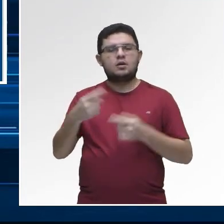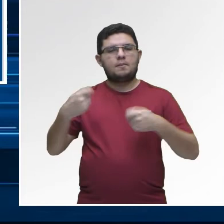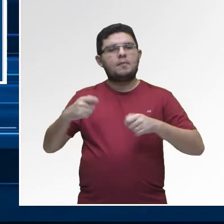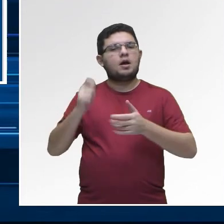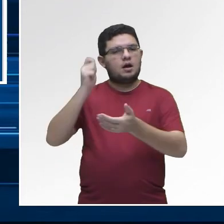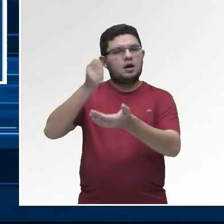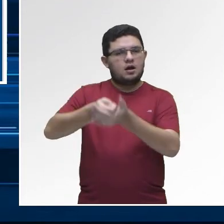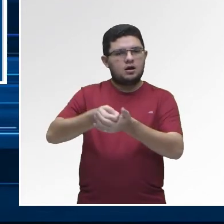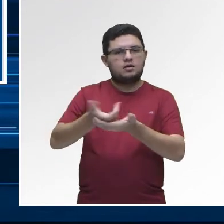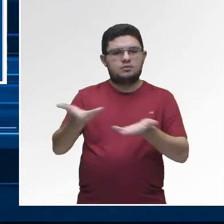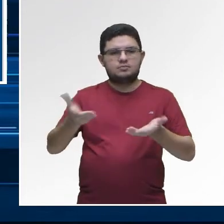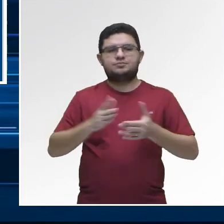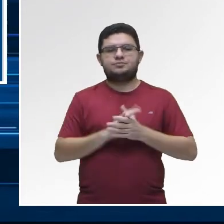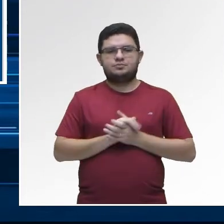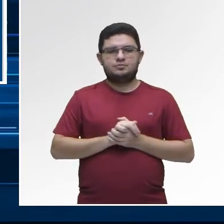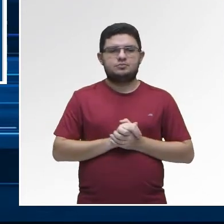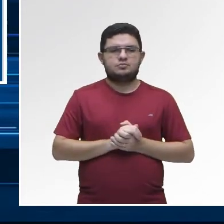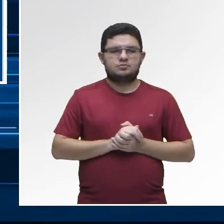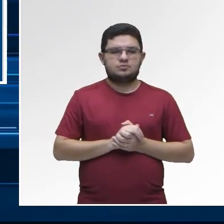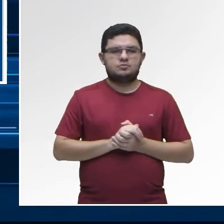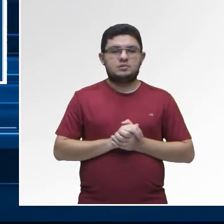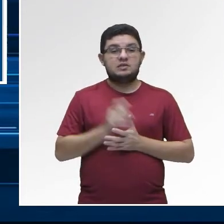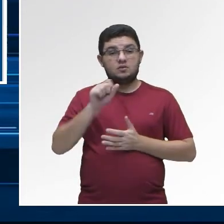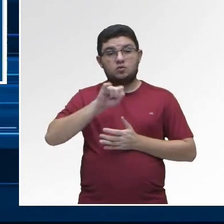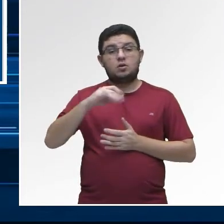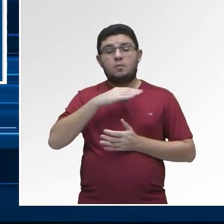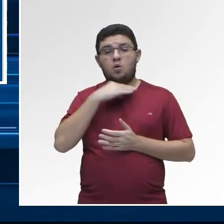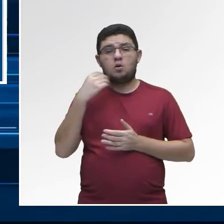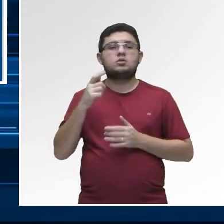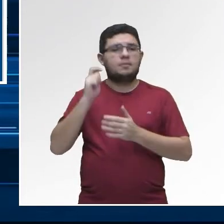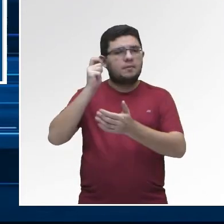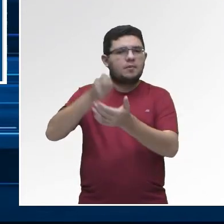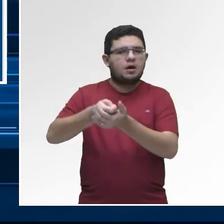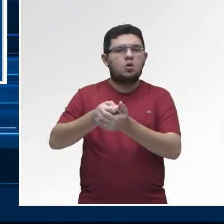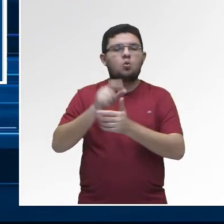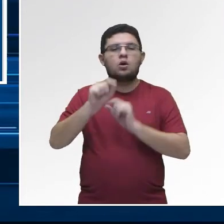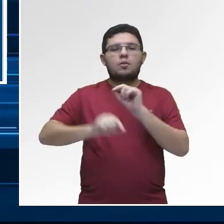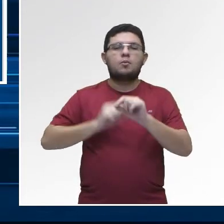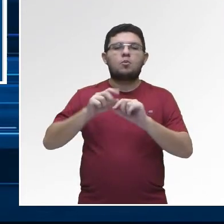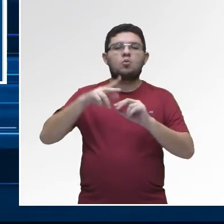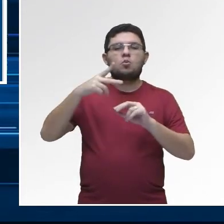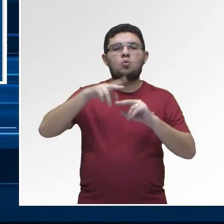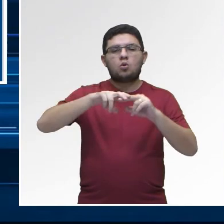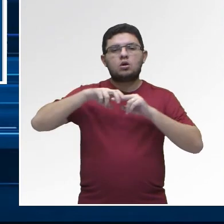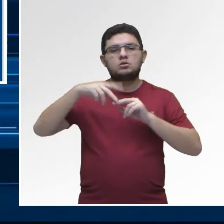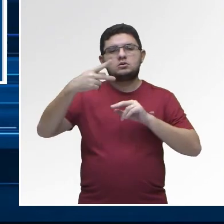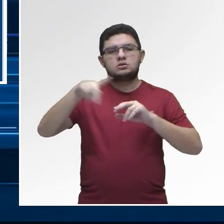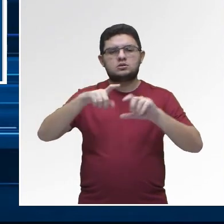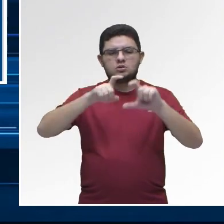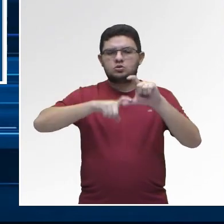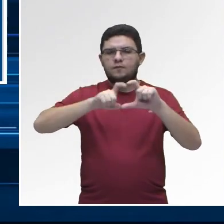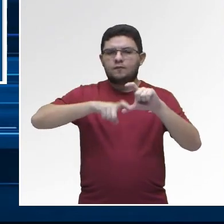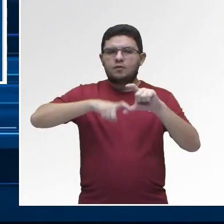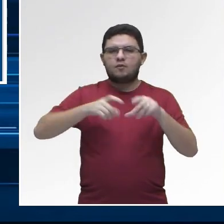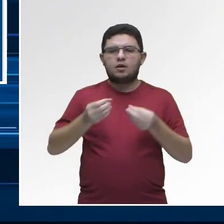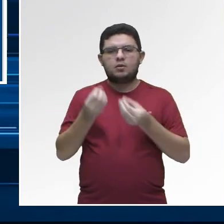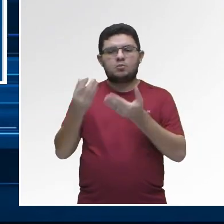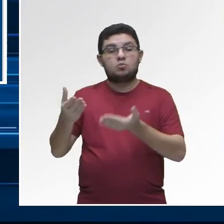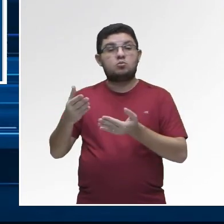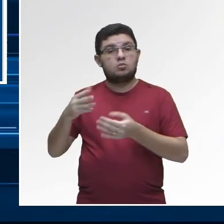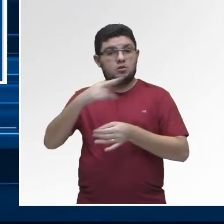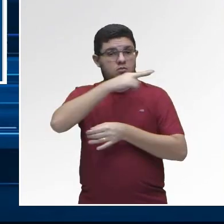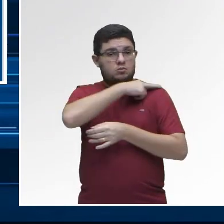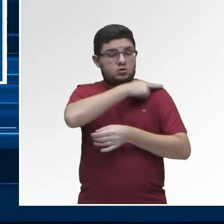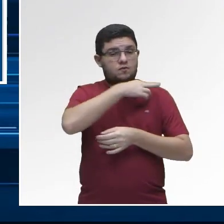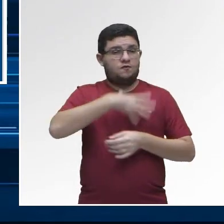vai pagar por ter morrido, porque você vai passar dívidas, né, para o seu filho e ele ainda vai ter que pagar